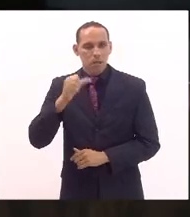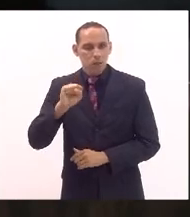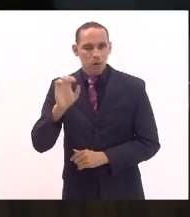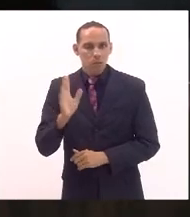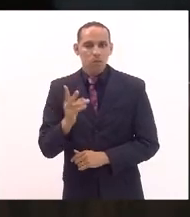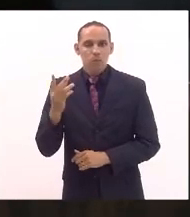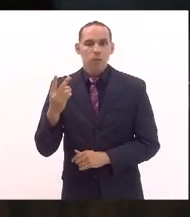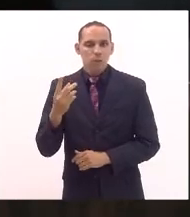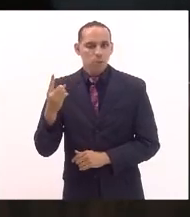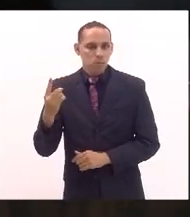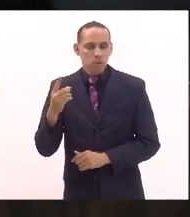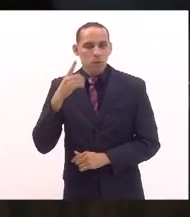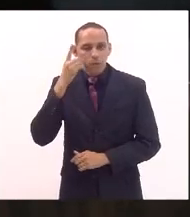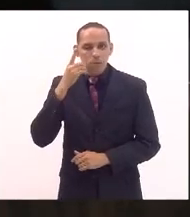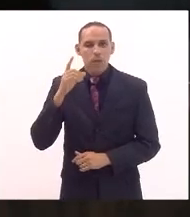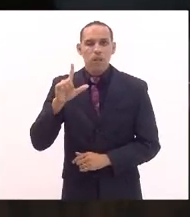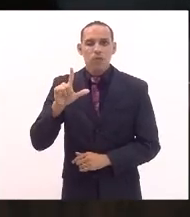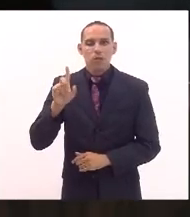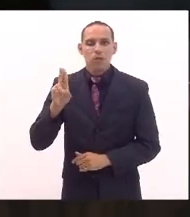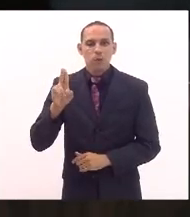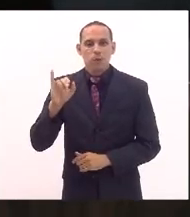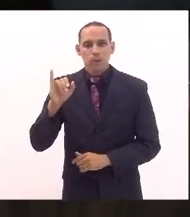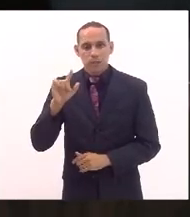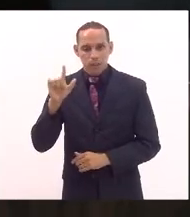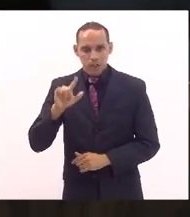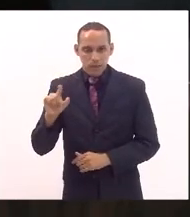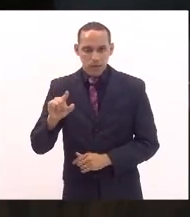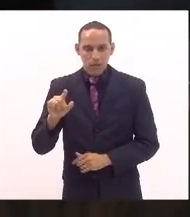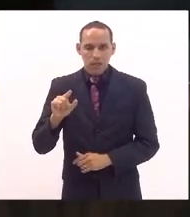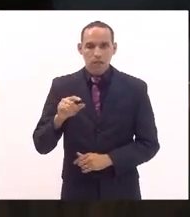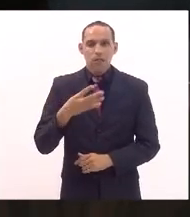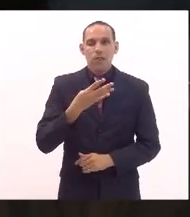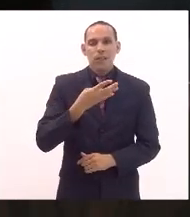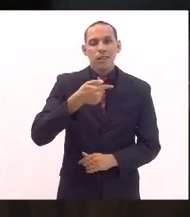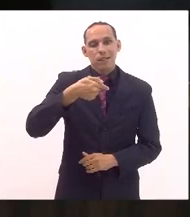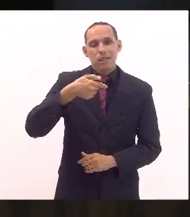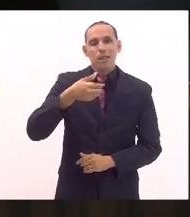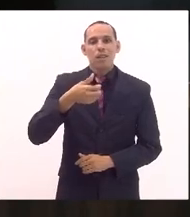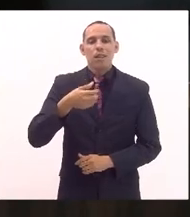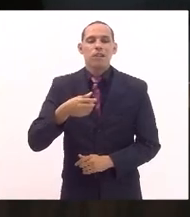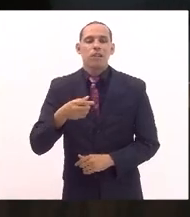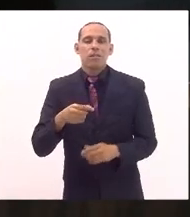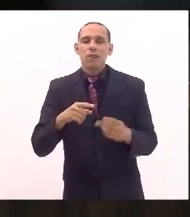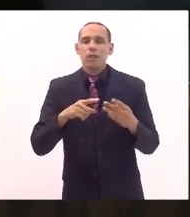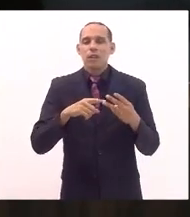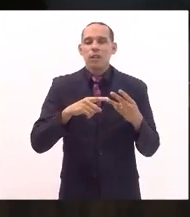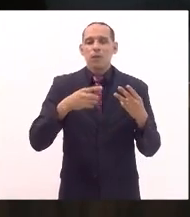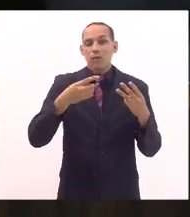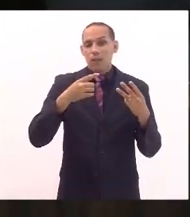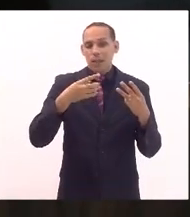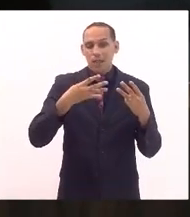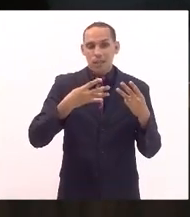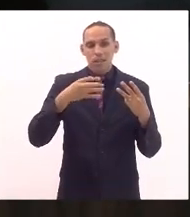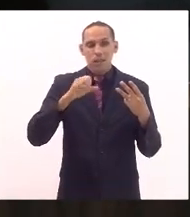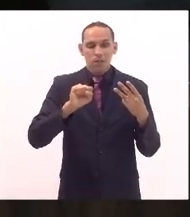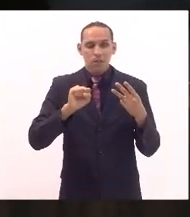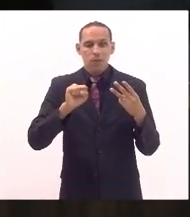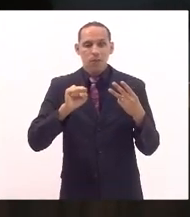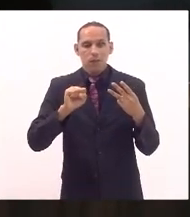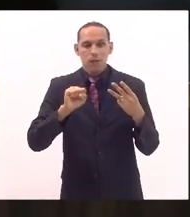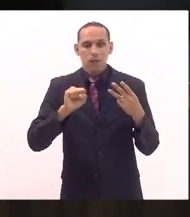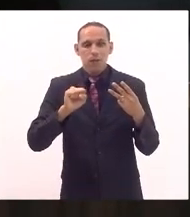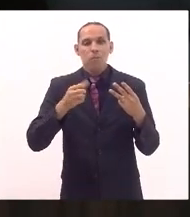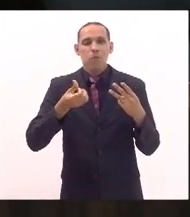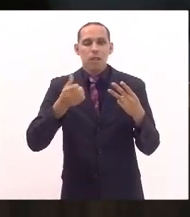Luiz Martins 4769 de 21 Deputado Luiz Martins 4868 de 21